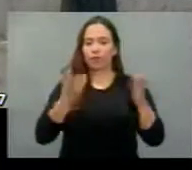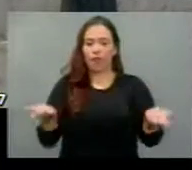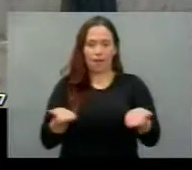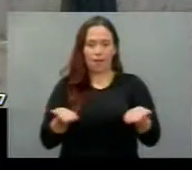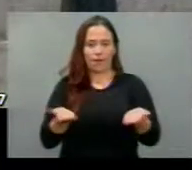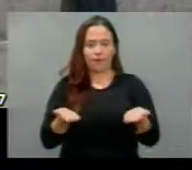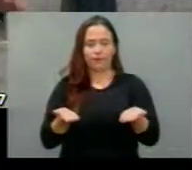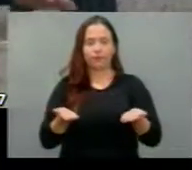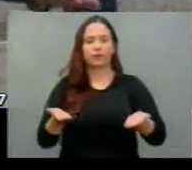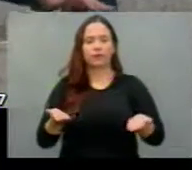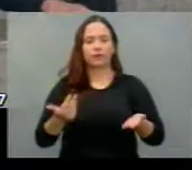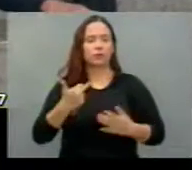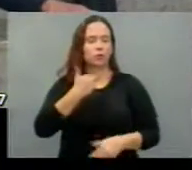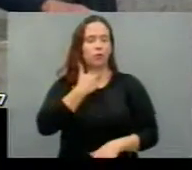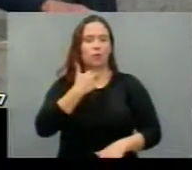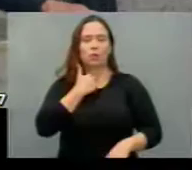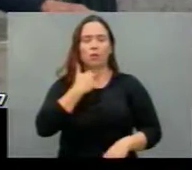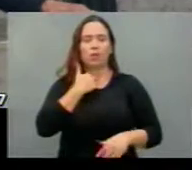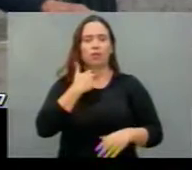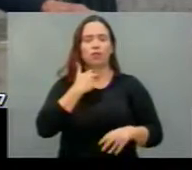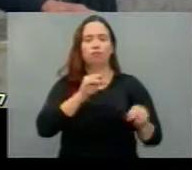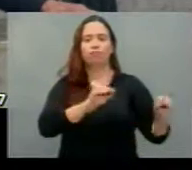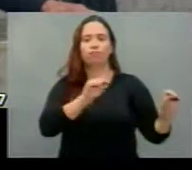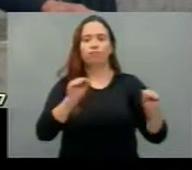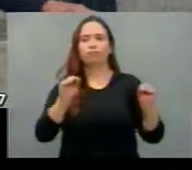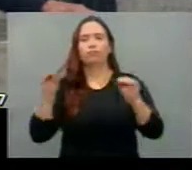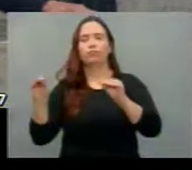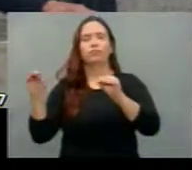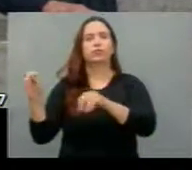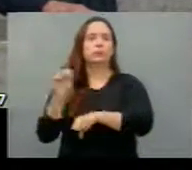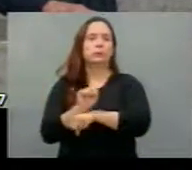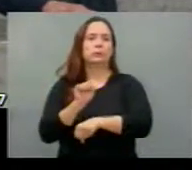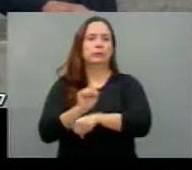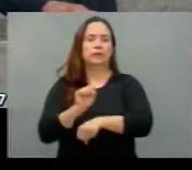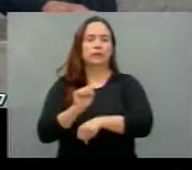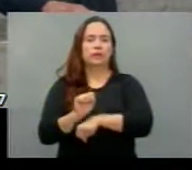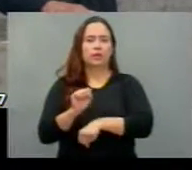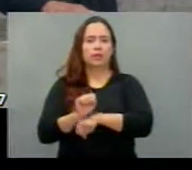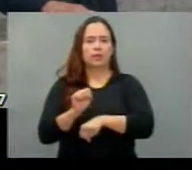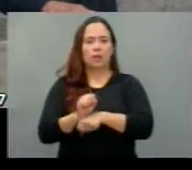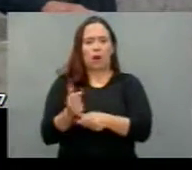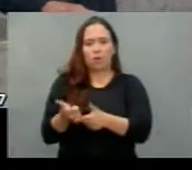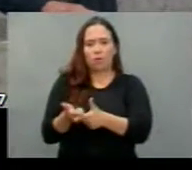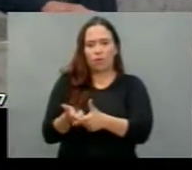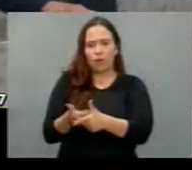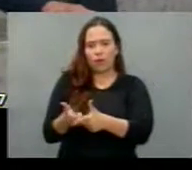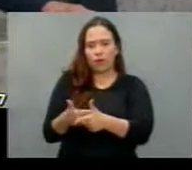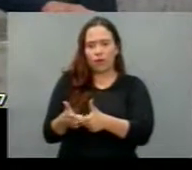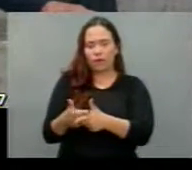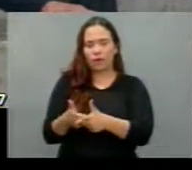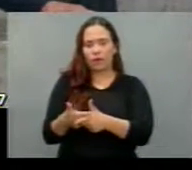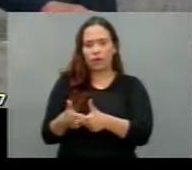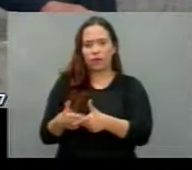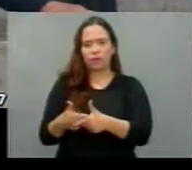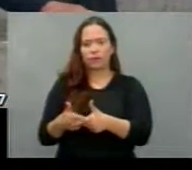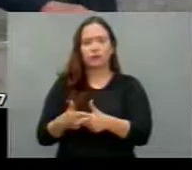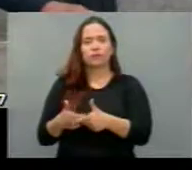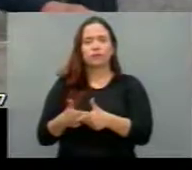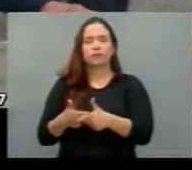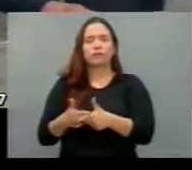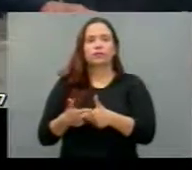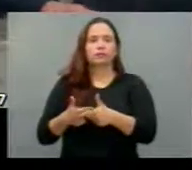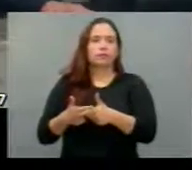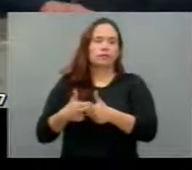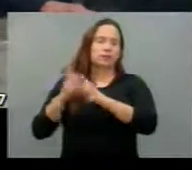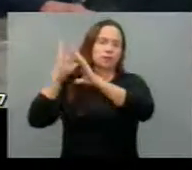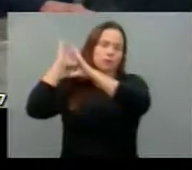imediatude. Nós não podemos permitir que as mazelas a que se foram criadas